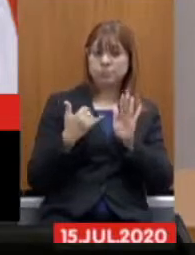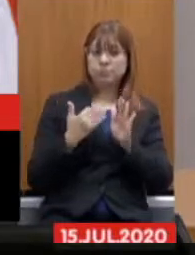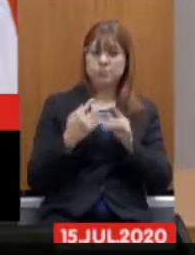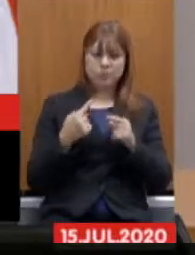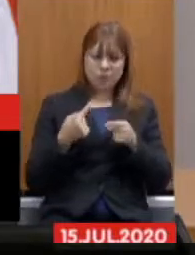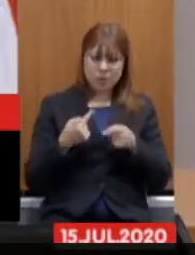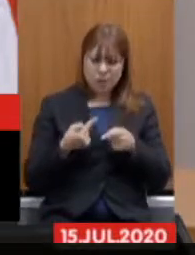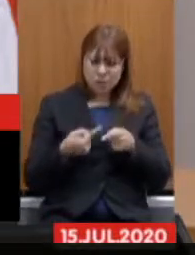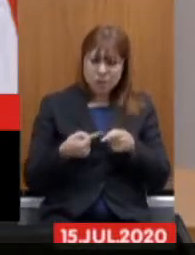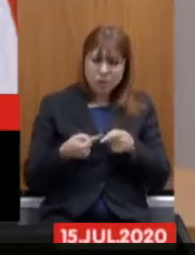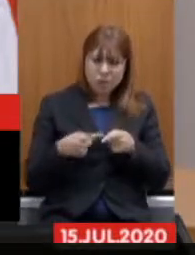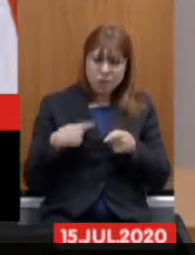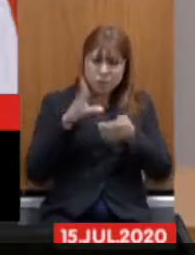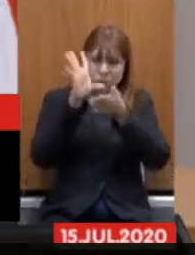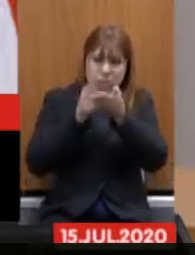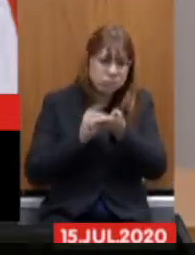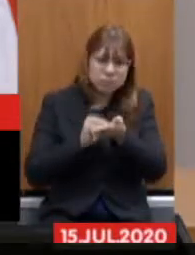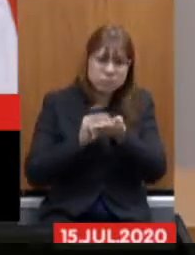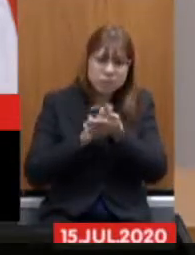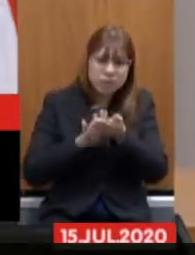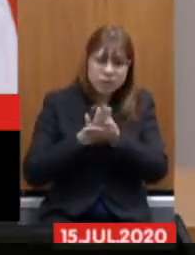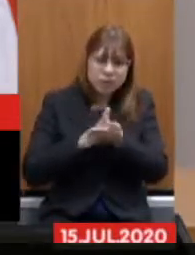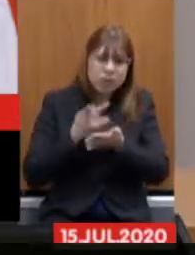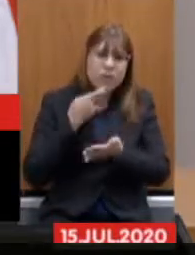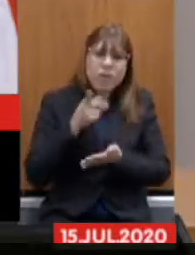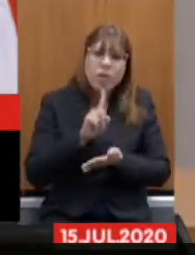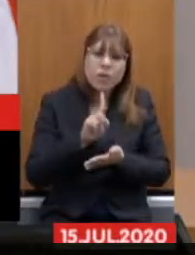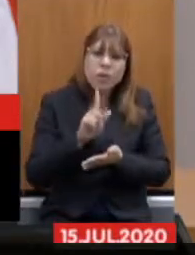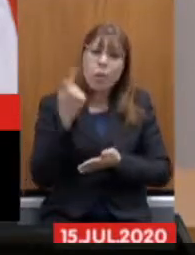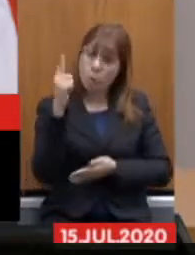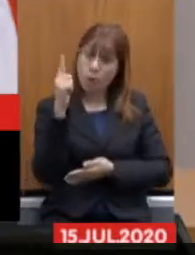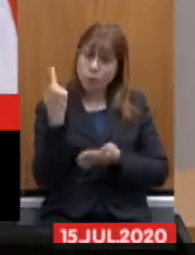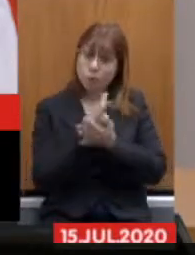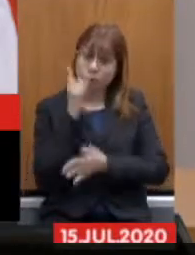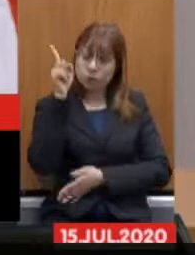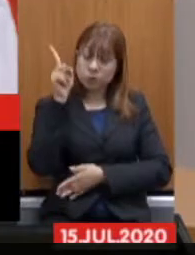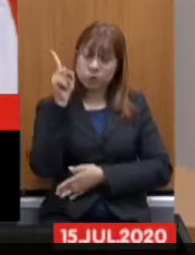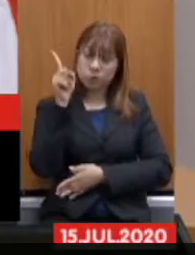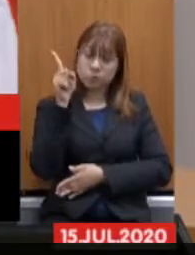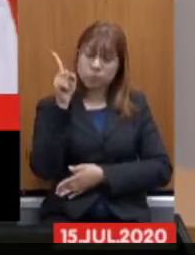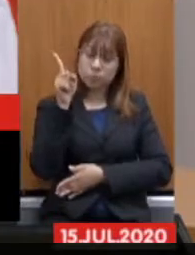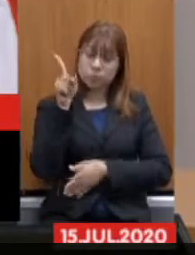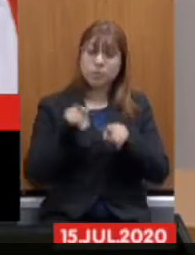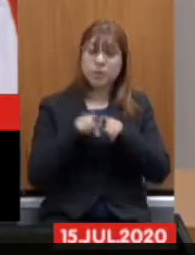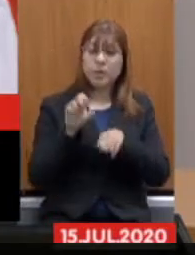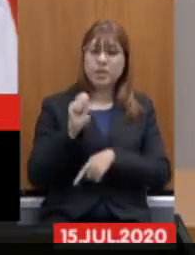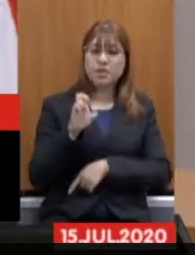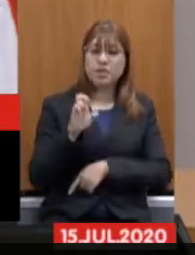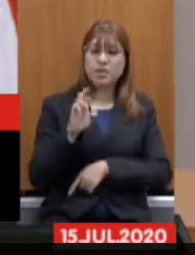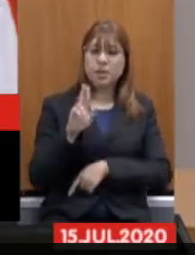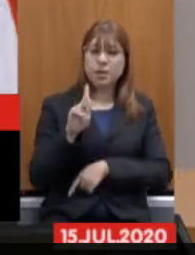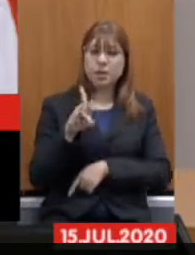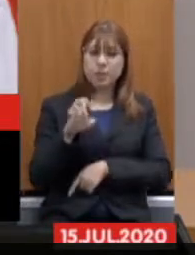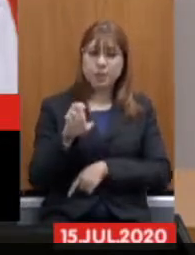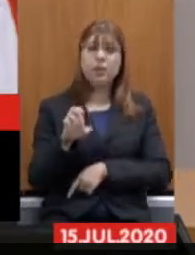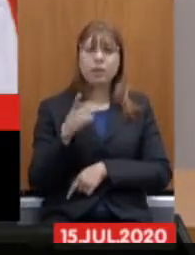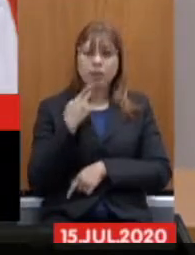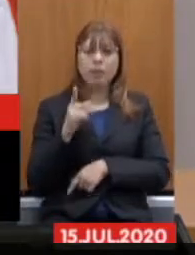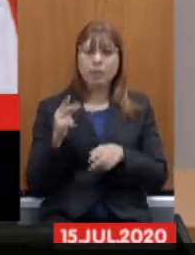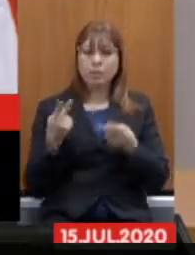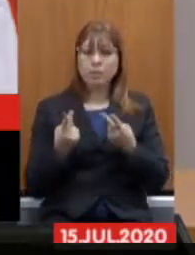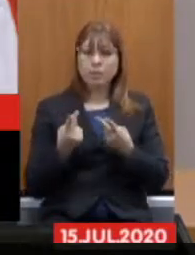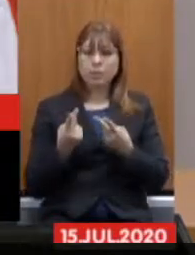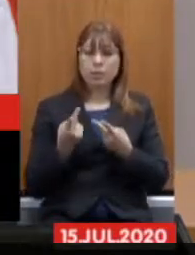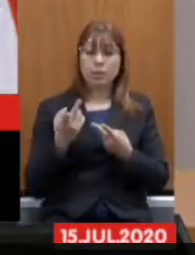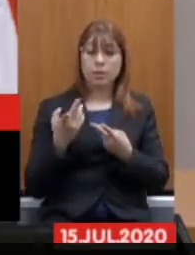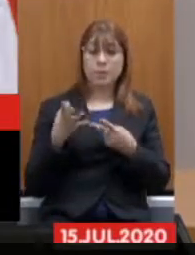o porquê que esses exemplos não são trazidos goiás foi um estado fez isso sergipe também se não é discutido a